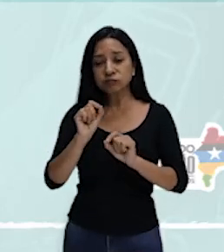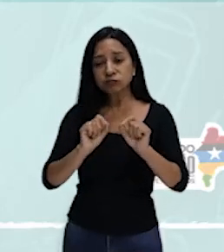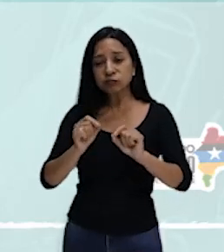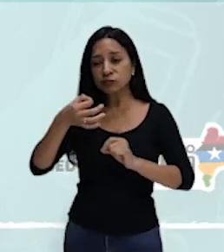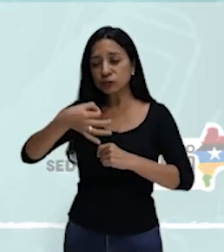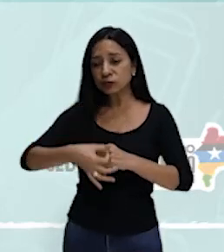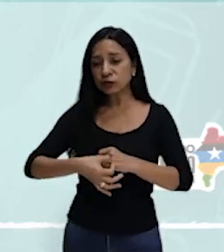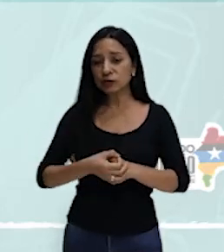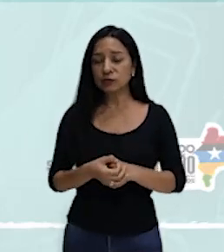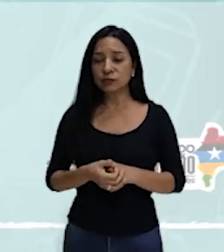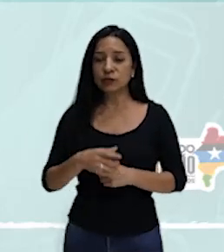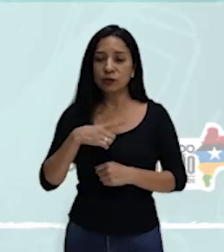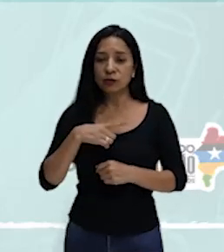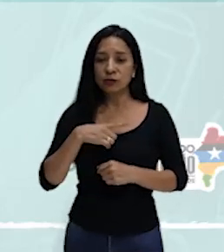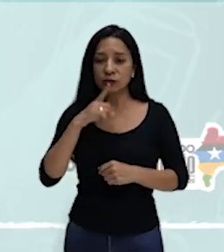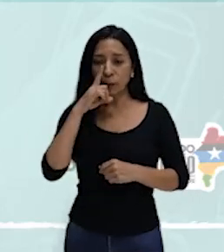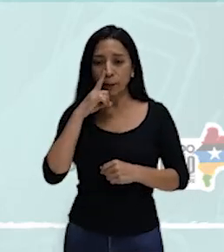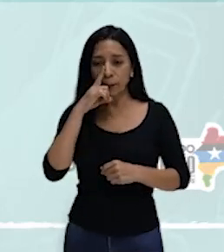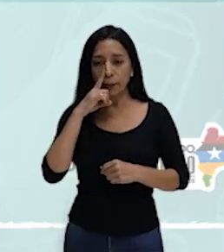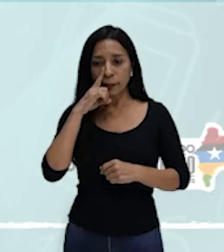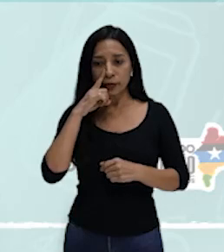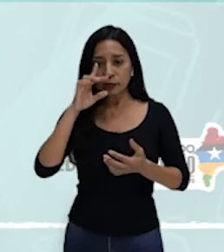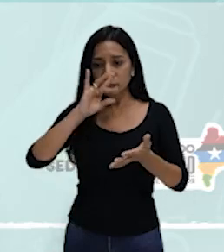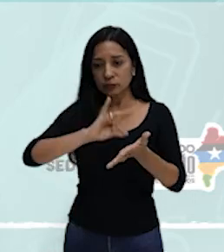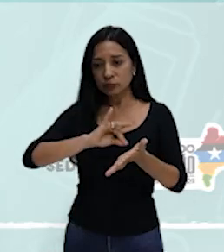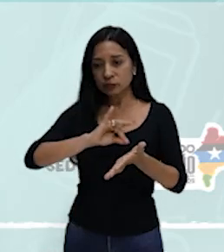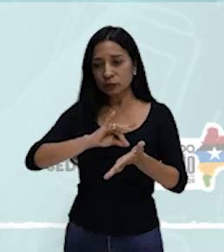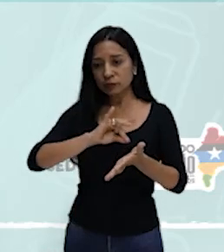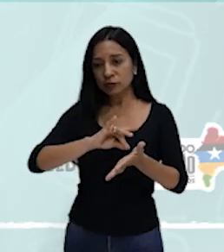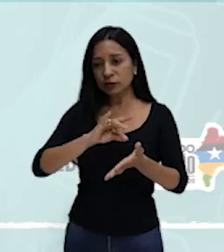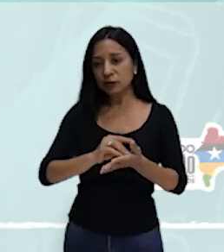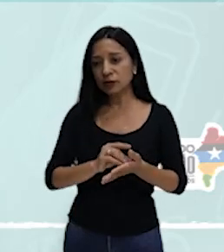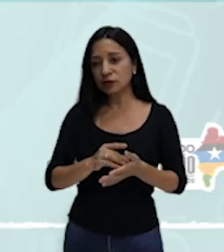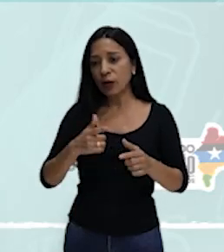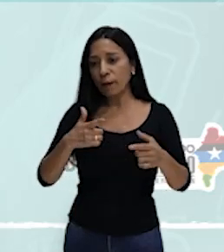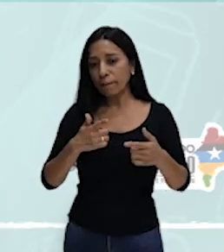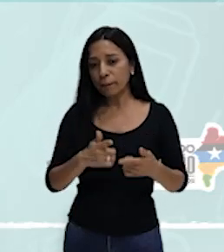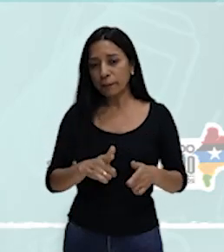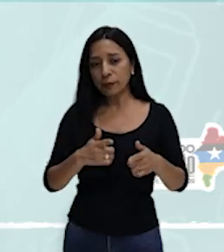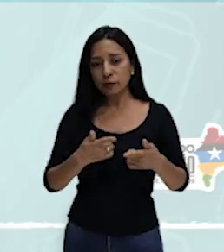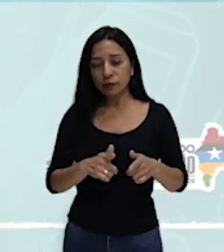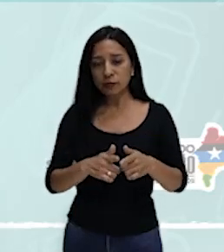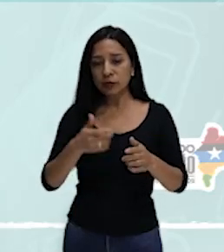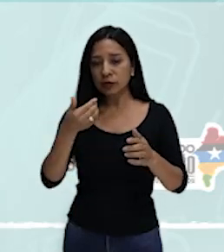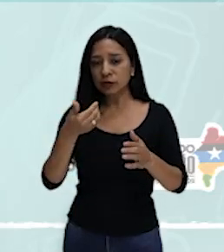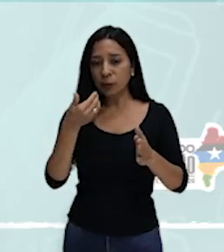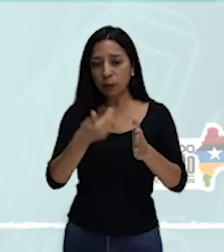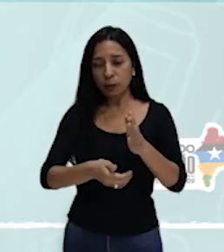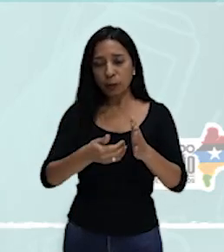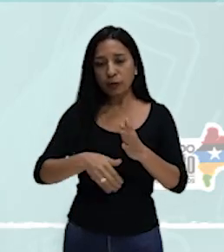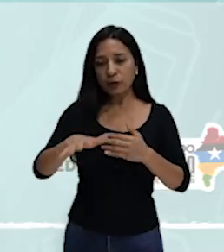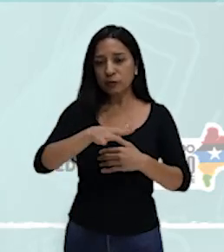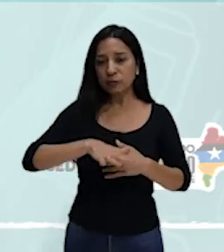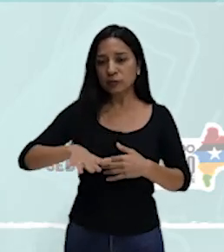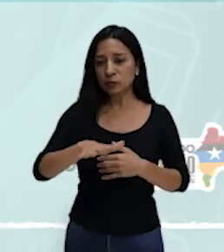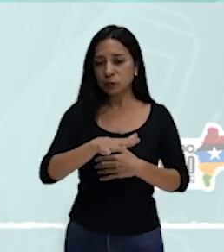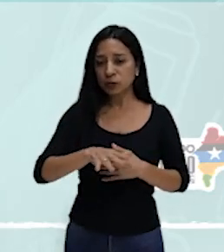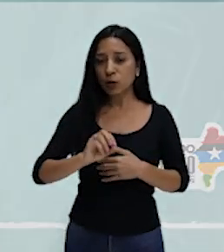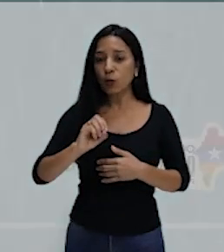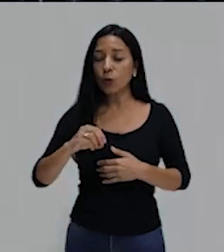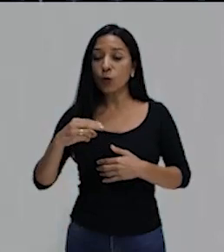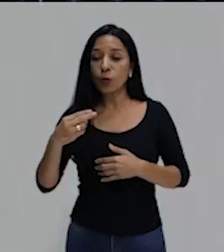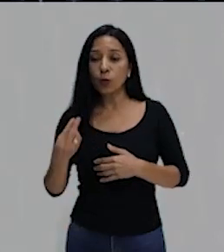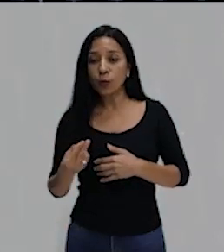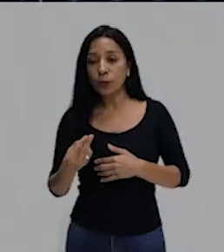catástrofes provocadas pela destruição ambiental ou pelo esgotamento de recursos naturais? Será que o caminho que